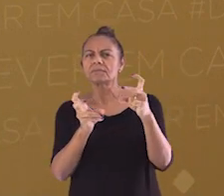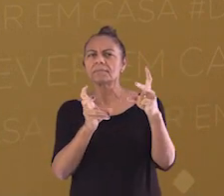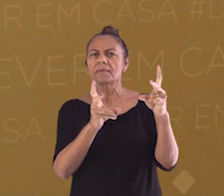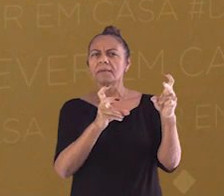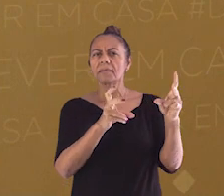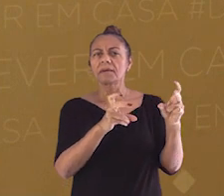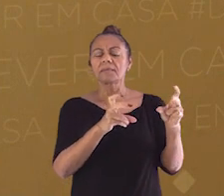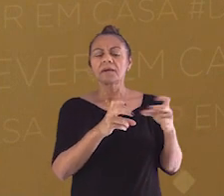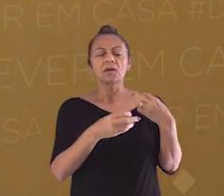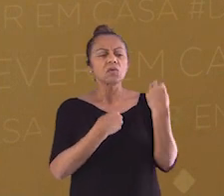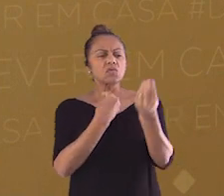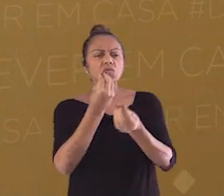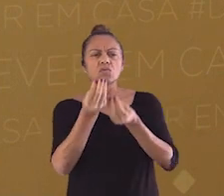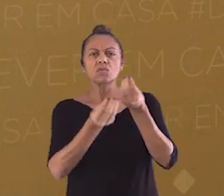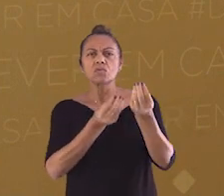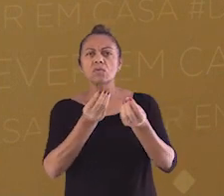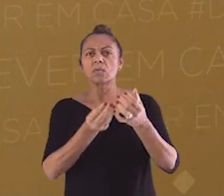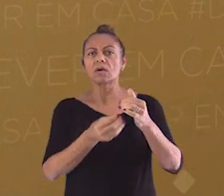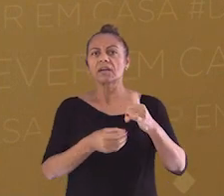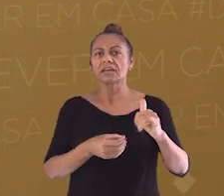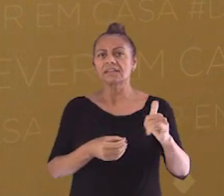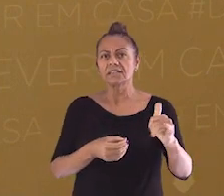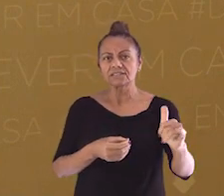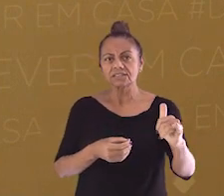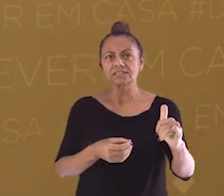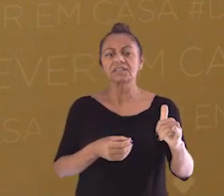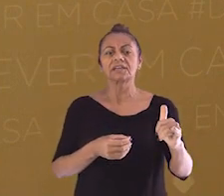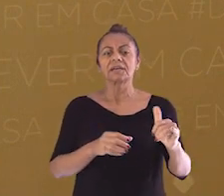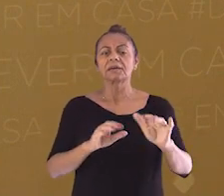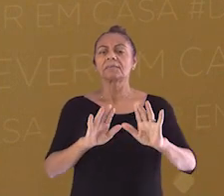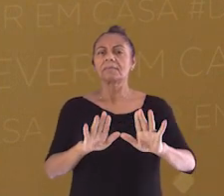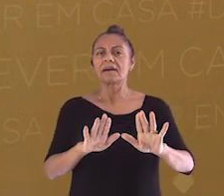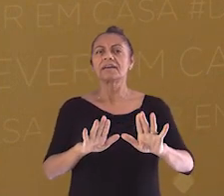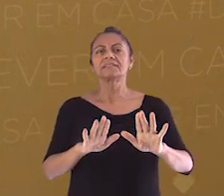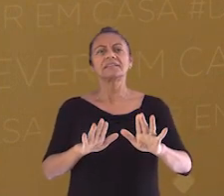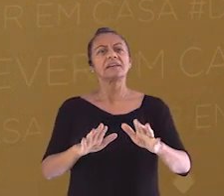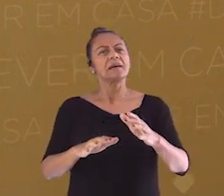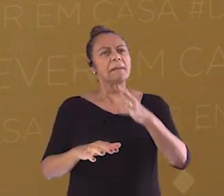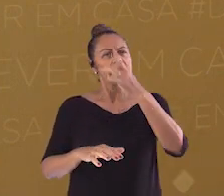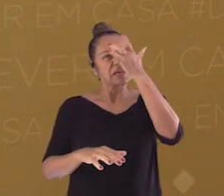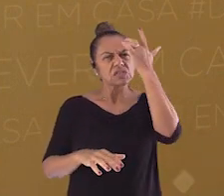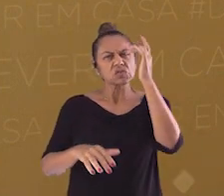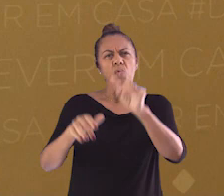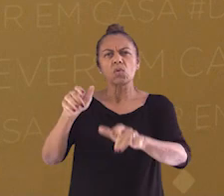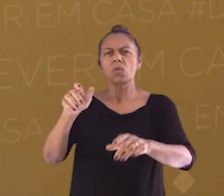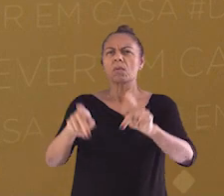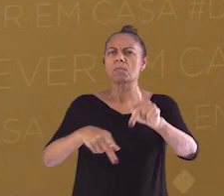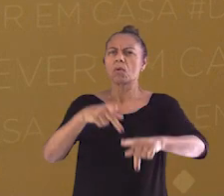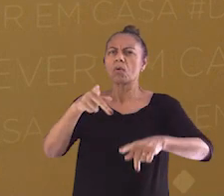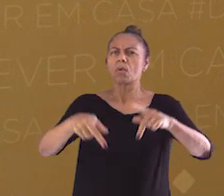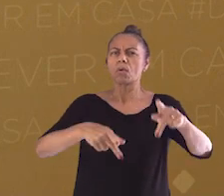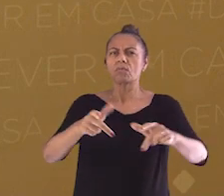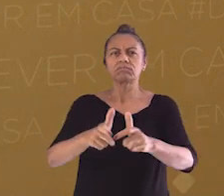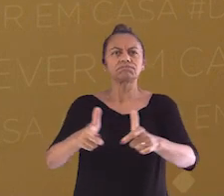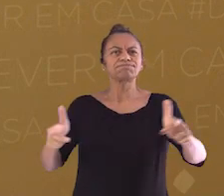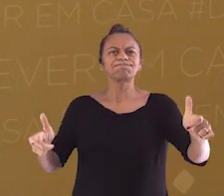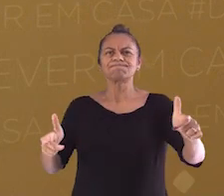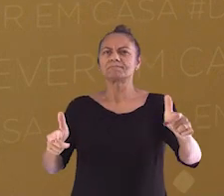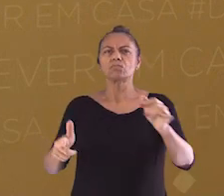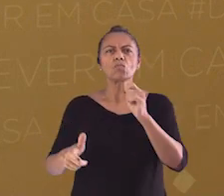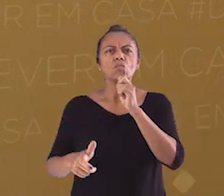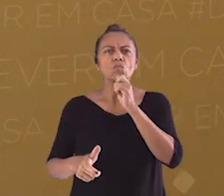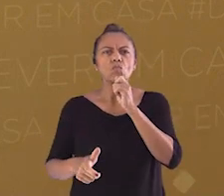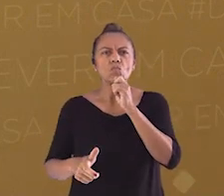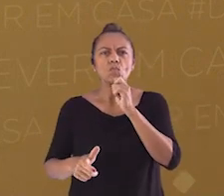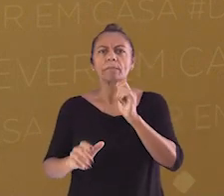mudança na forma de consumir a energia ainda não chegou à maior parte da população por questões econômicas, visto